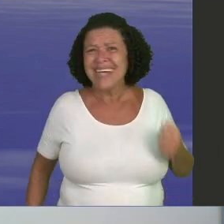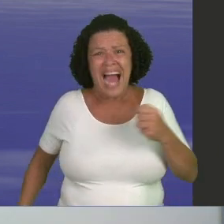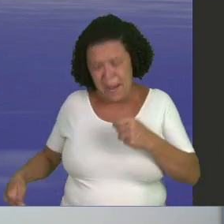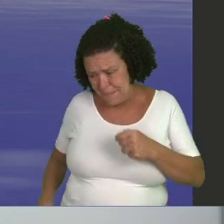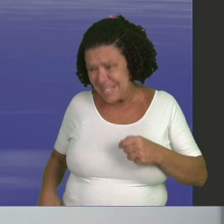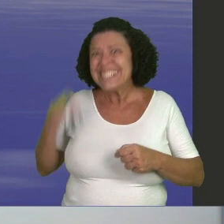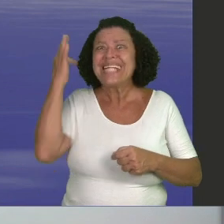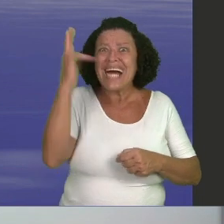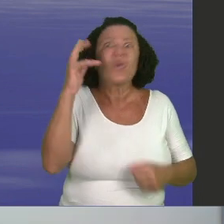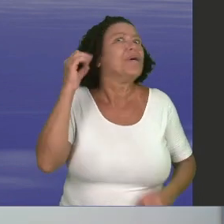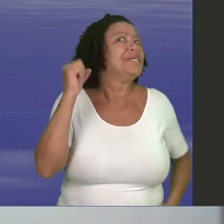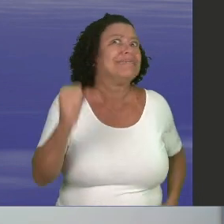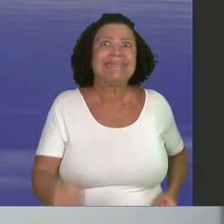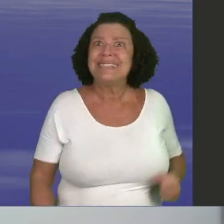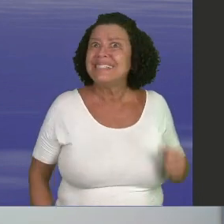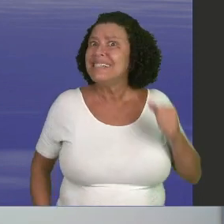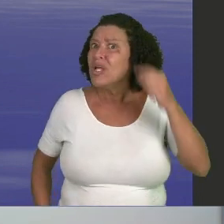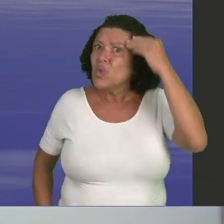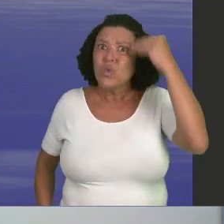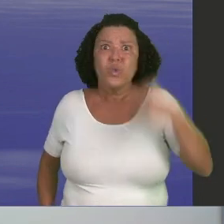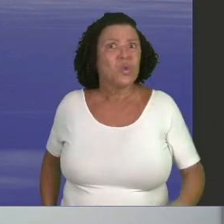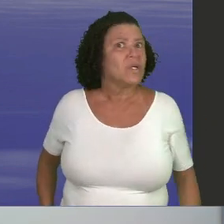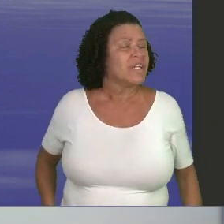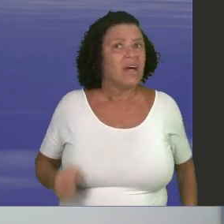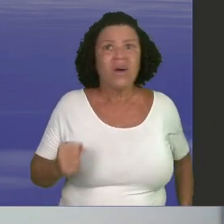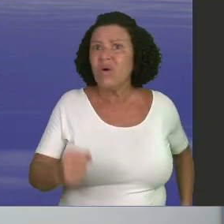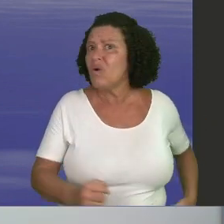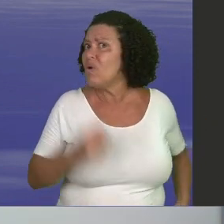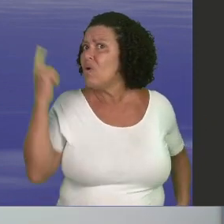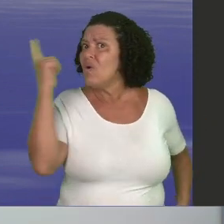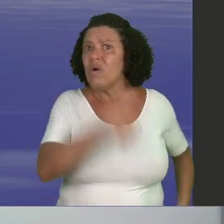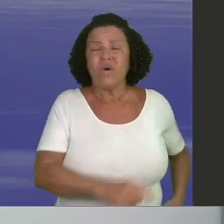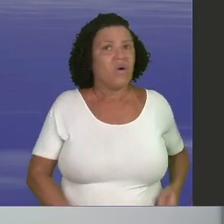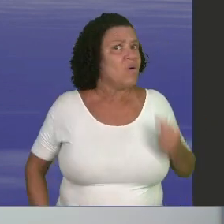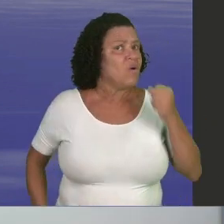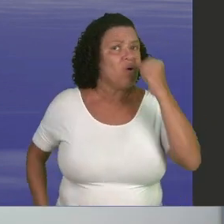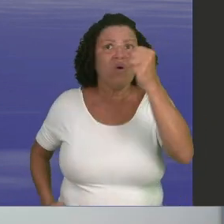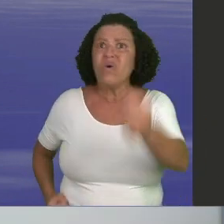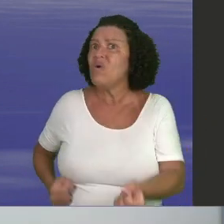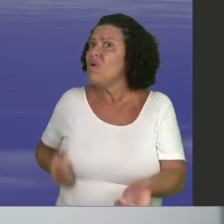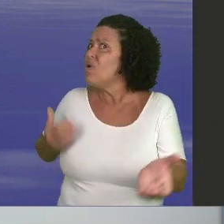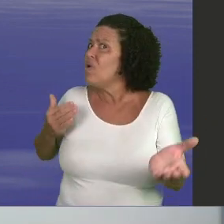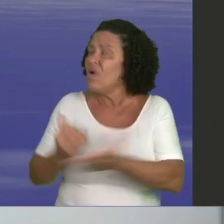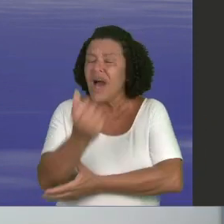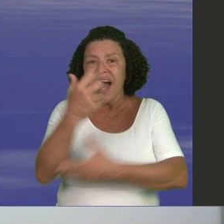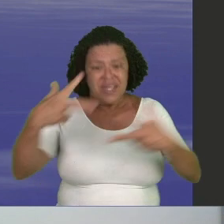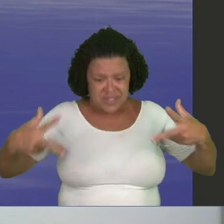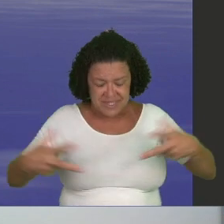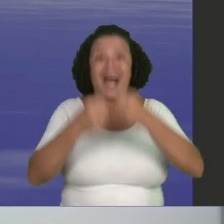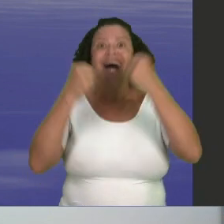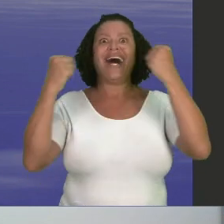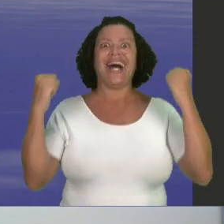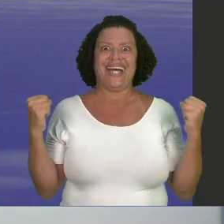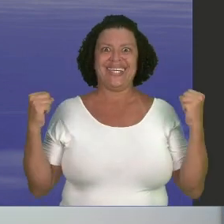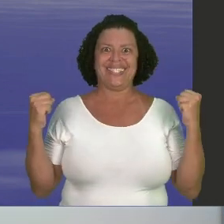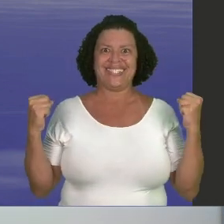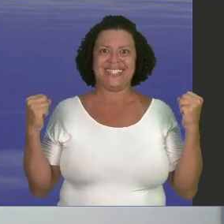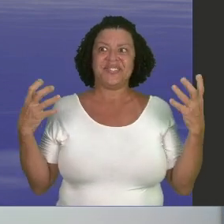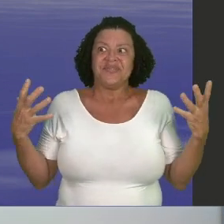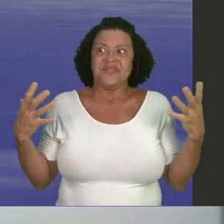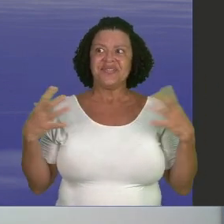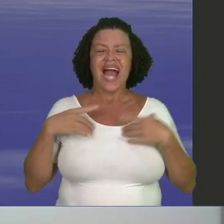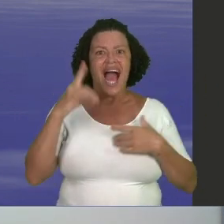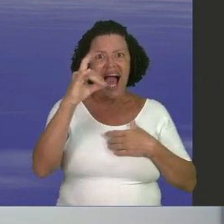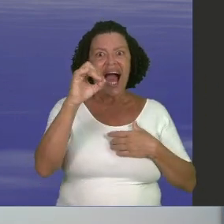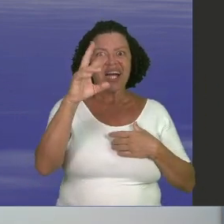doendo, mas você ter vencido uma prova, completado uma prova, te dá uma satisfação tão grande que essa dor na